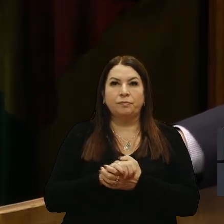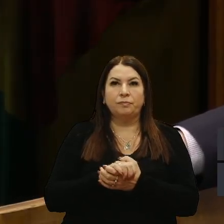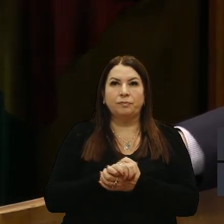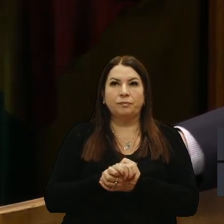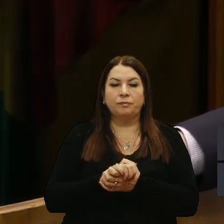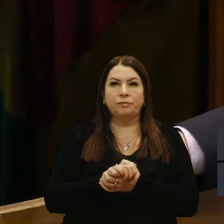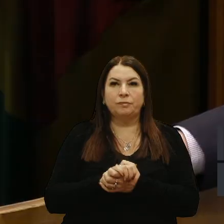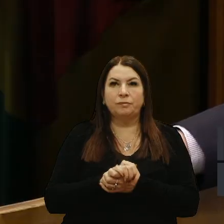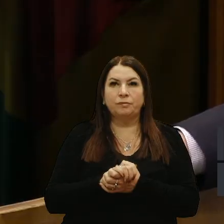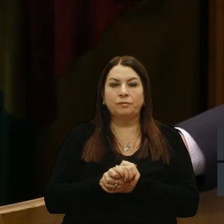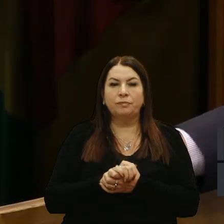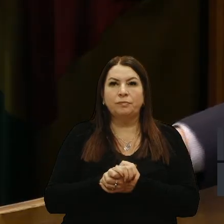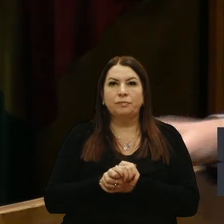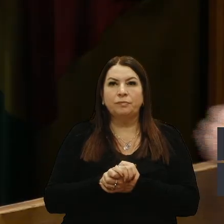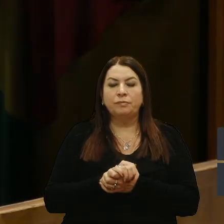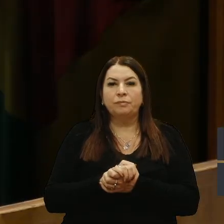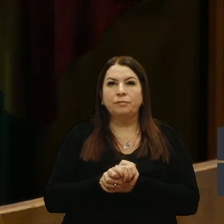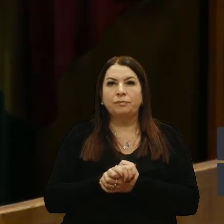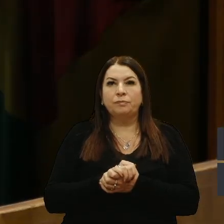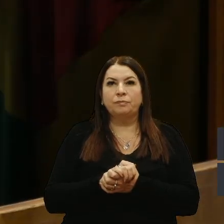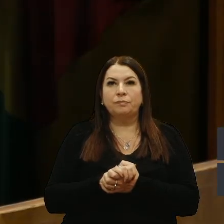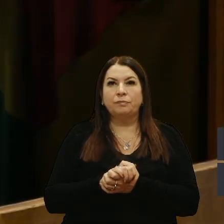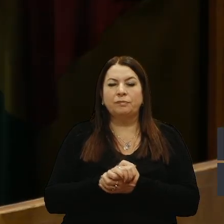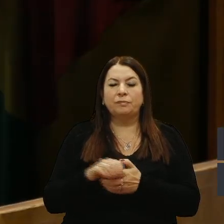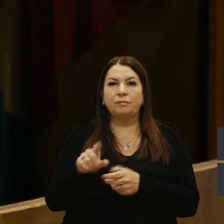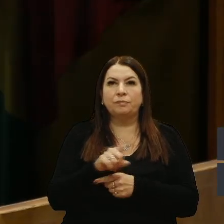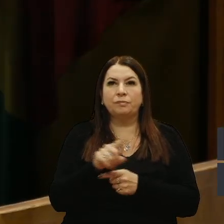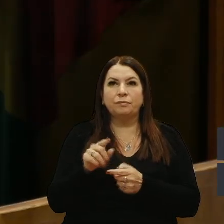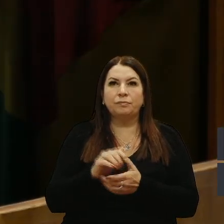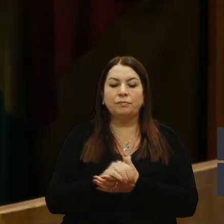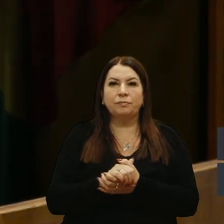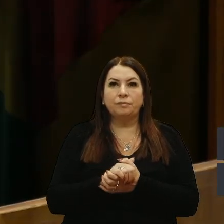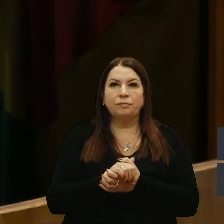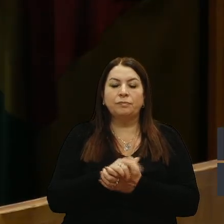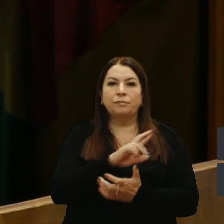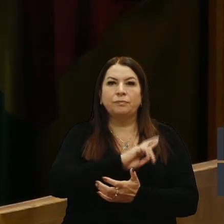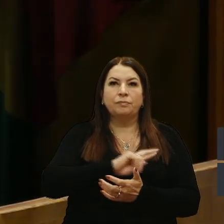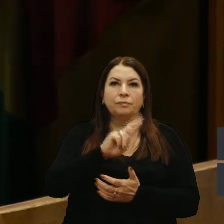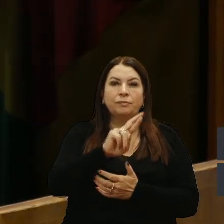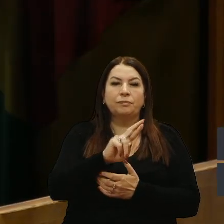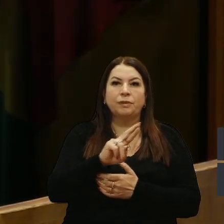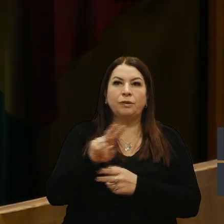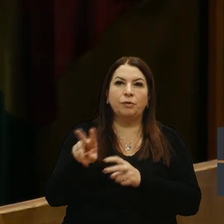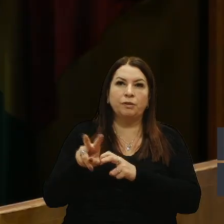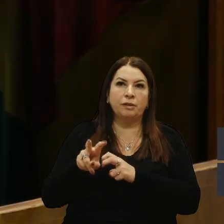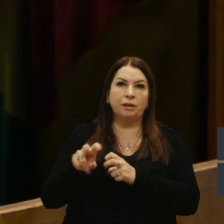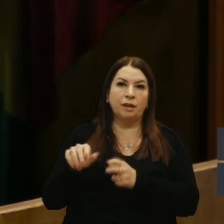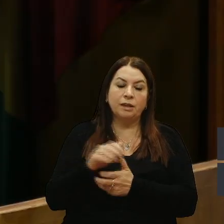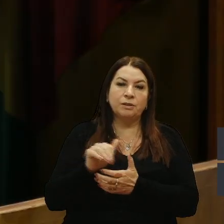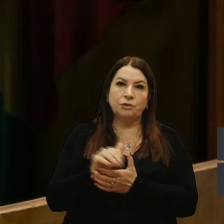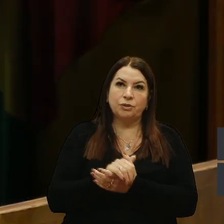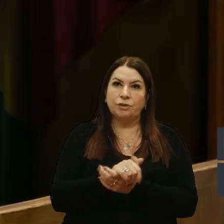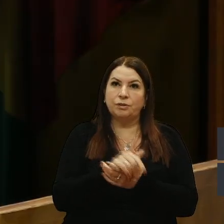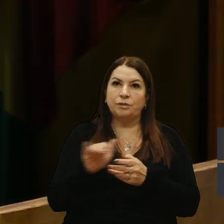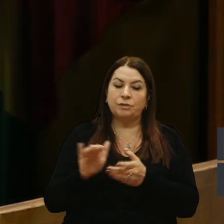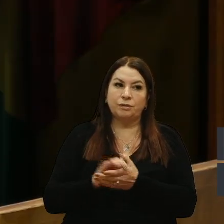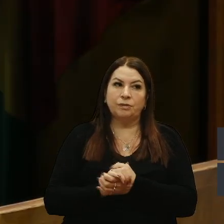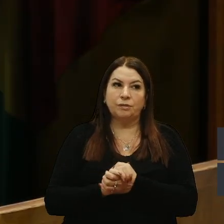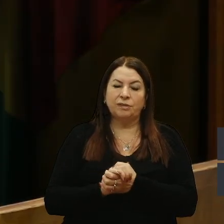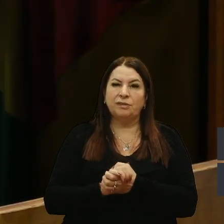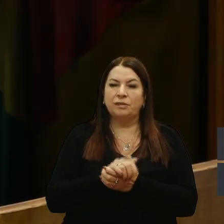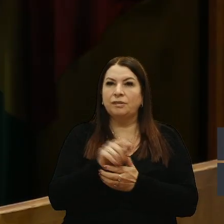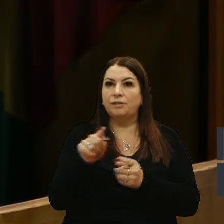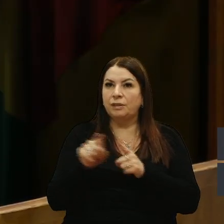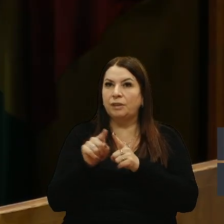discussão e dizer, vereador Aldonei, um representante do interior, um deles, né, como